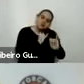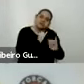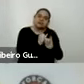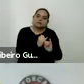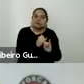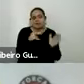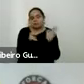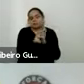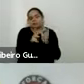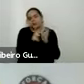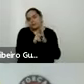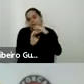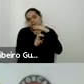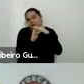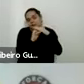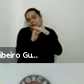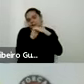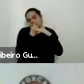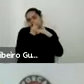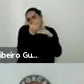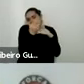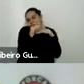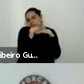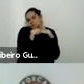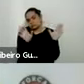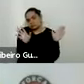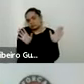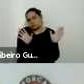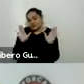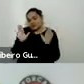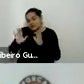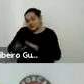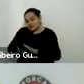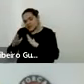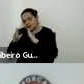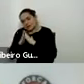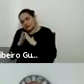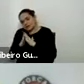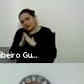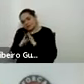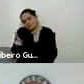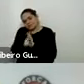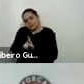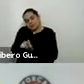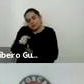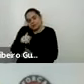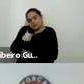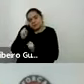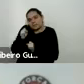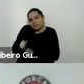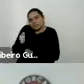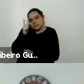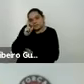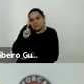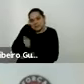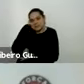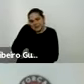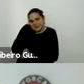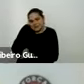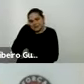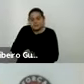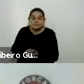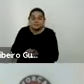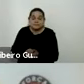o padrão da empresa. E quando ela vai para casa, ela assume o padrão dela. Eu estava lendo também sobre